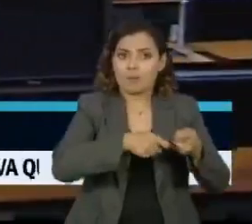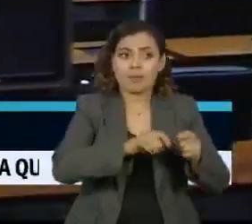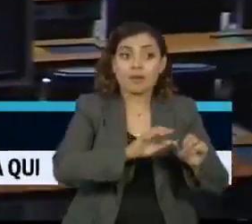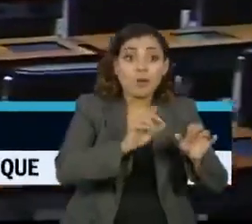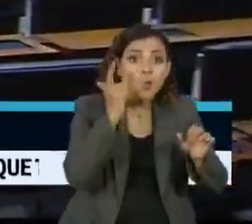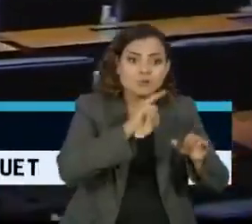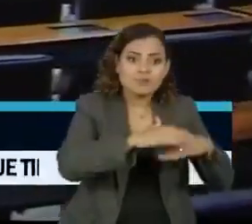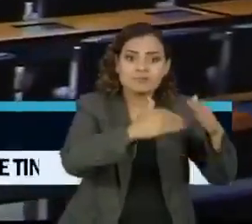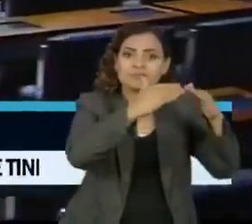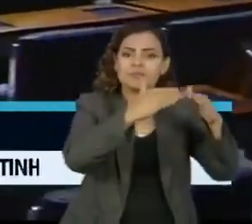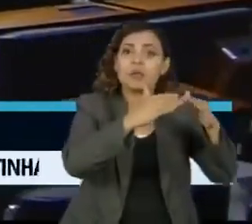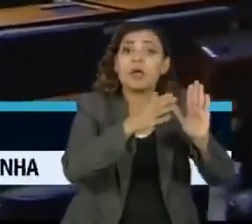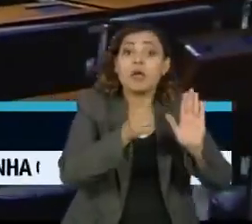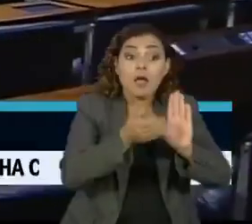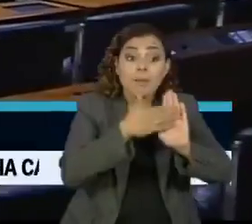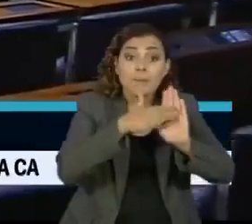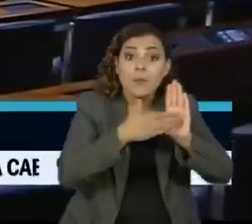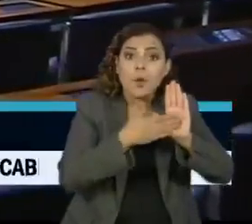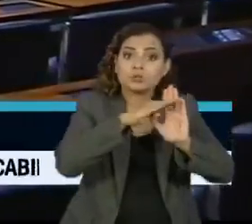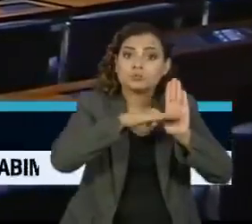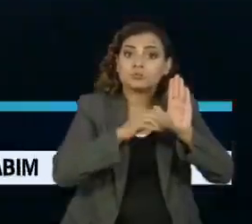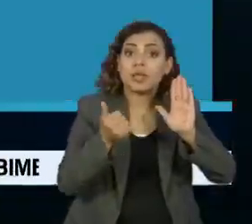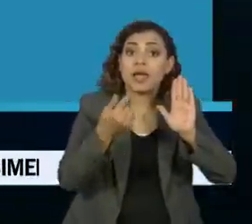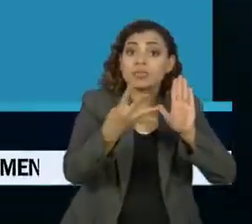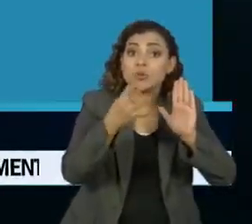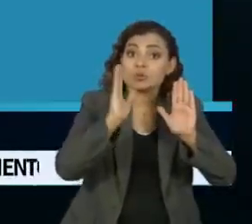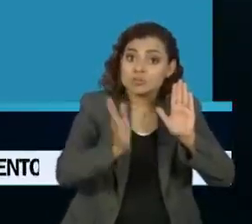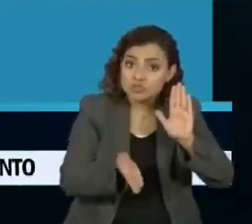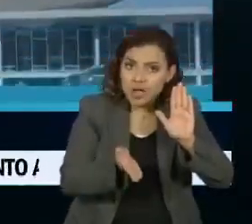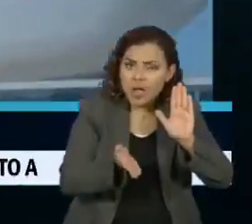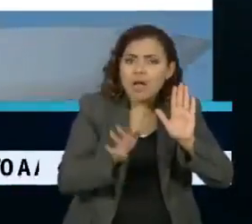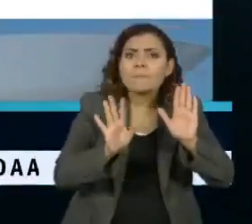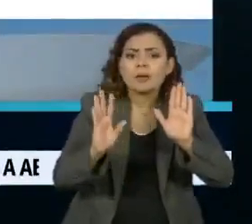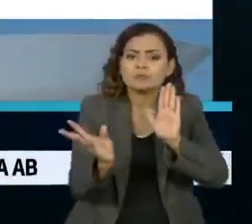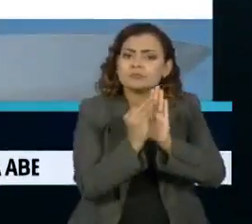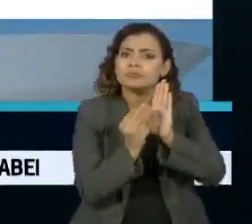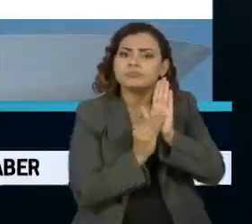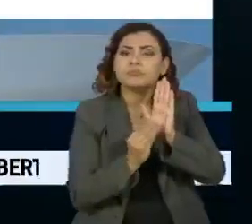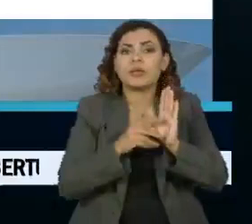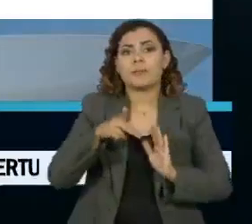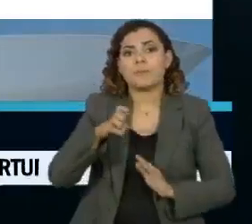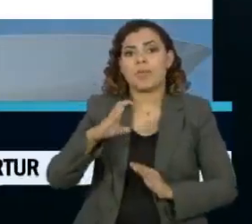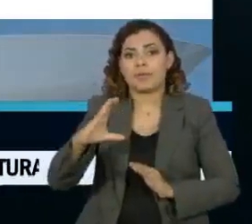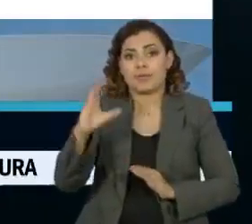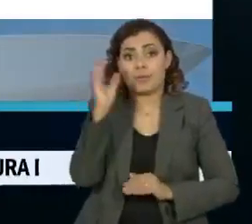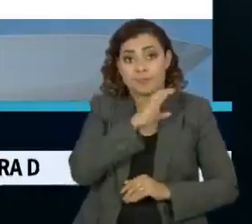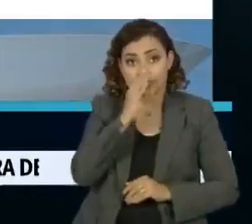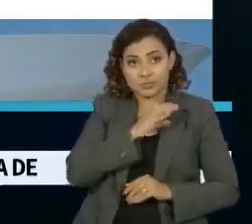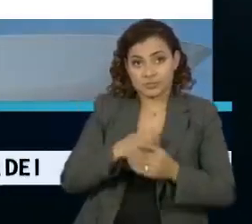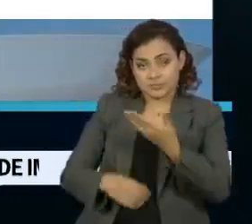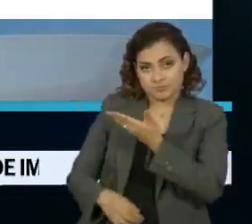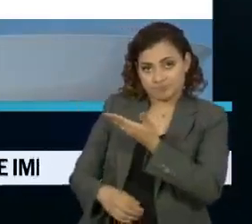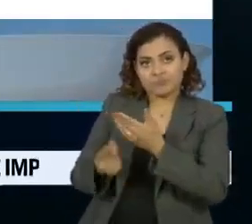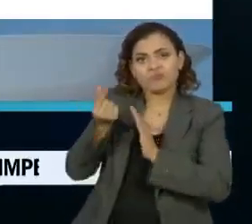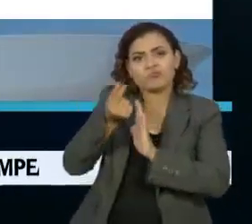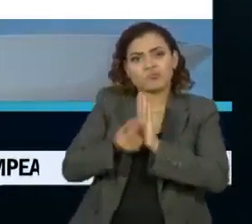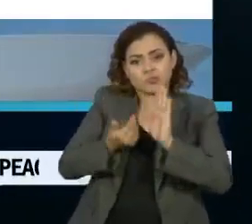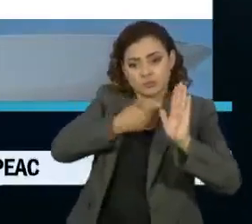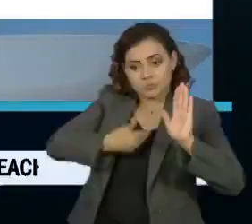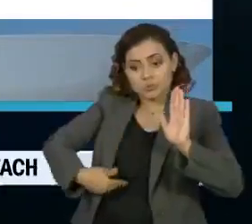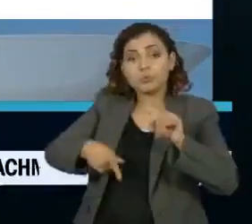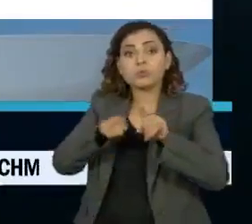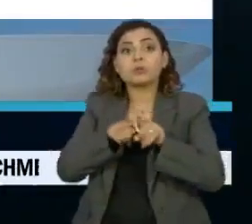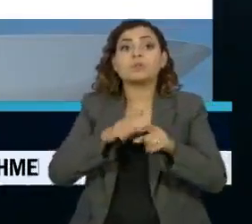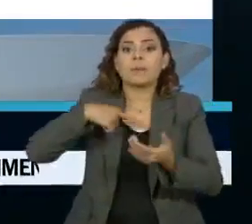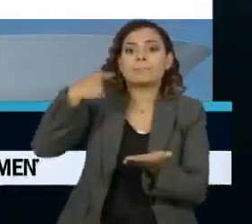menos 14 propostas estão paradas no Congresso a lista inclui as pecs emergencial dos Fundos públicos e a do